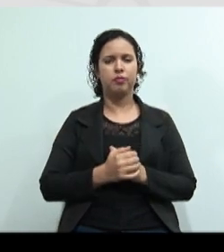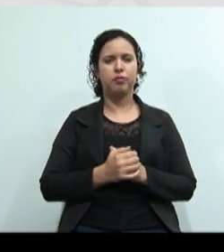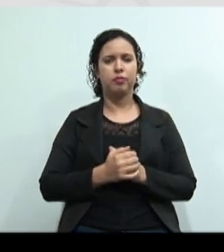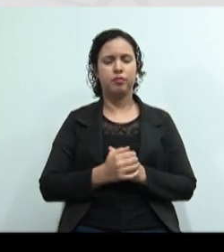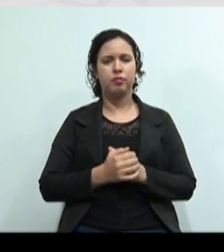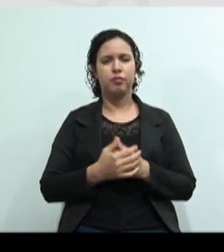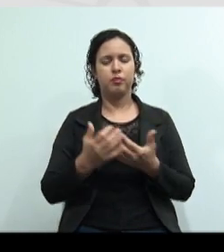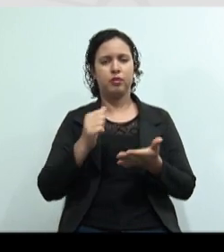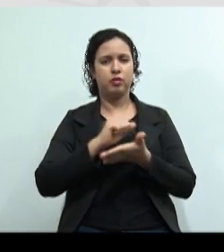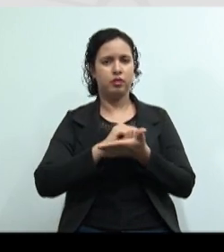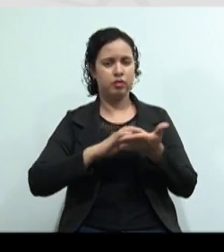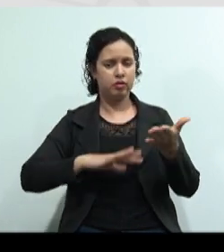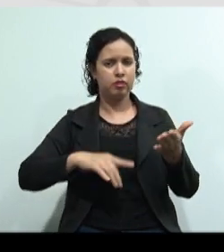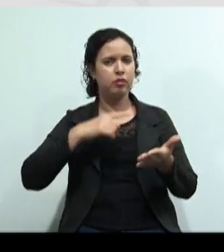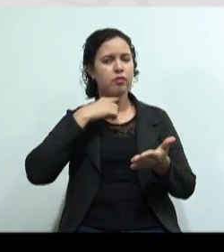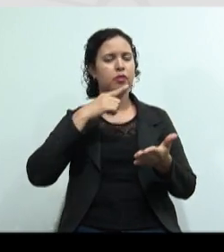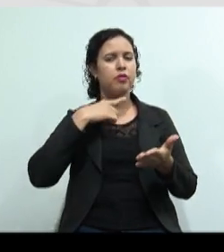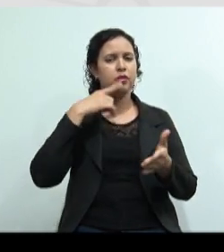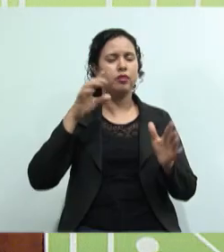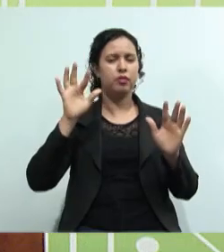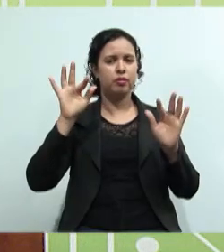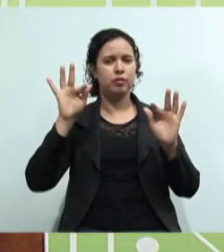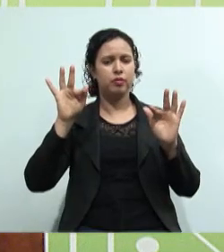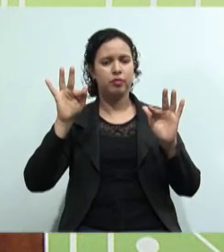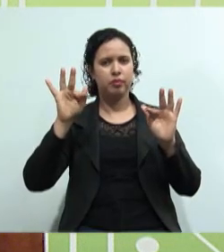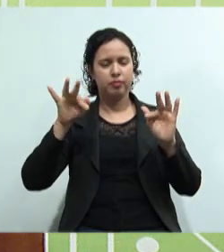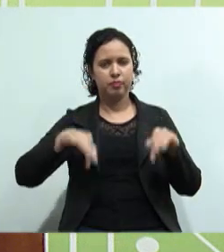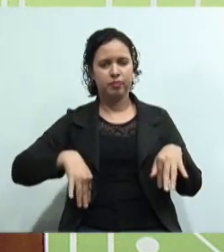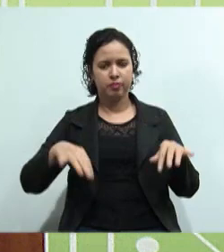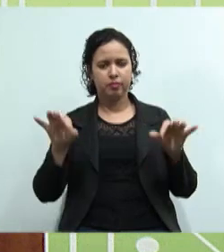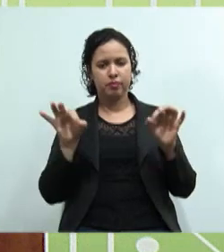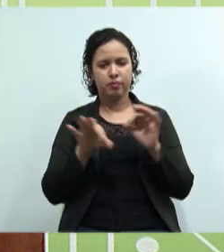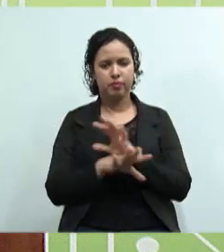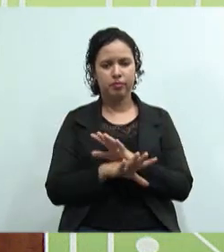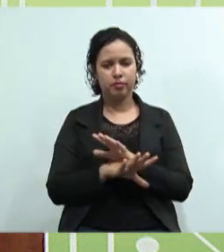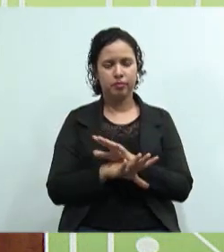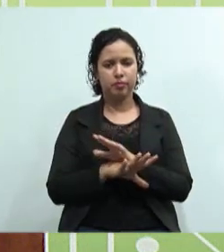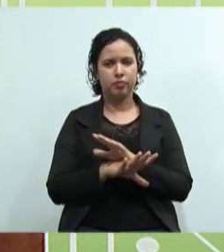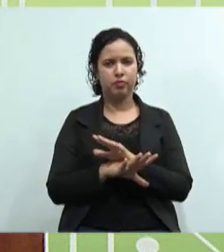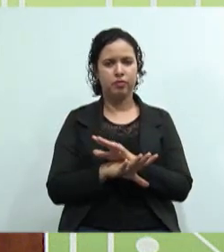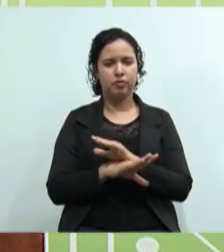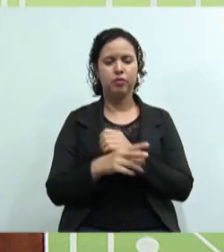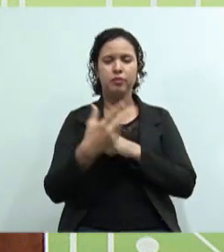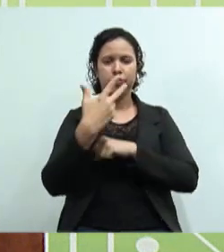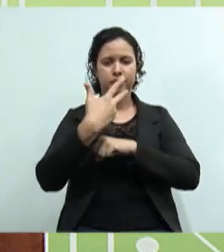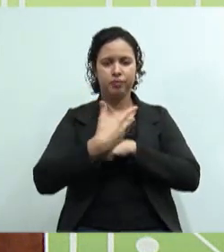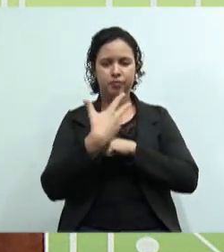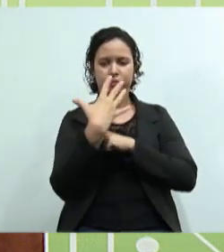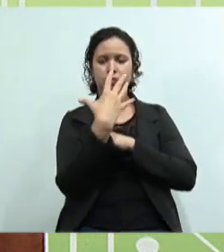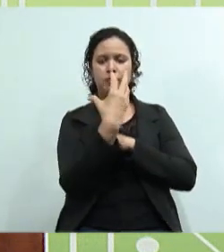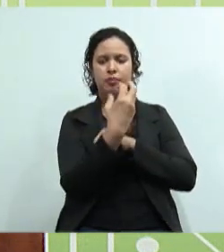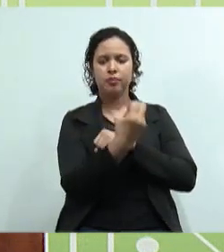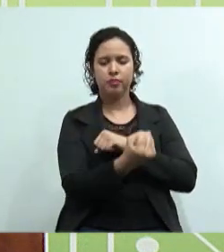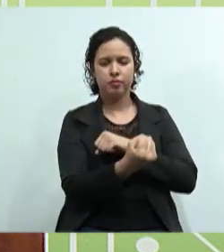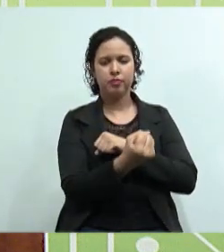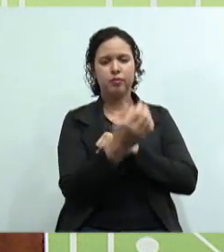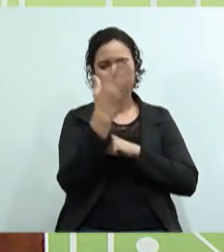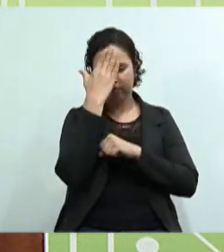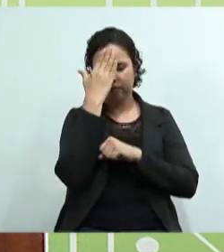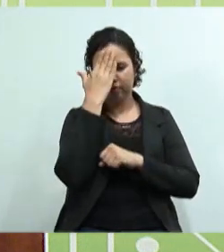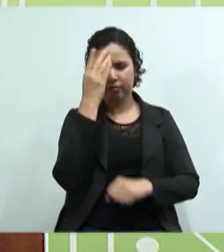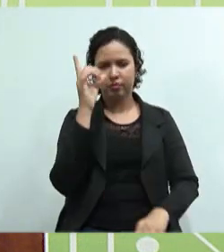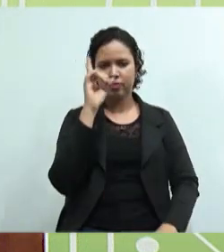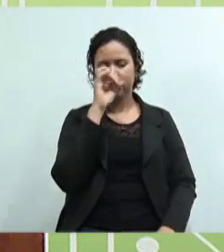essa atividade não vai dar para a gente finalizar a média ponderada móvel. Eu vou estar gravando um tutorial, eu sei que é um pouquinho complicado, mas